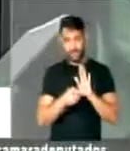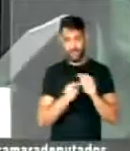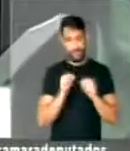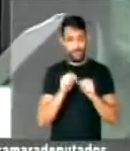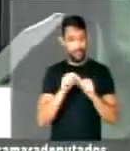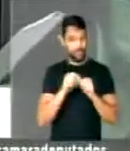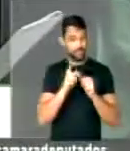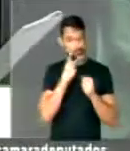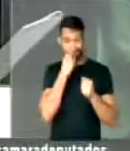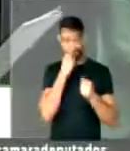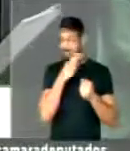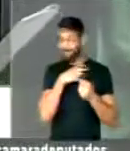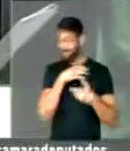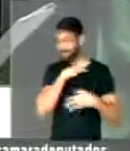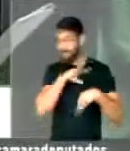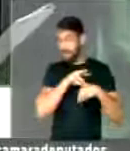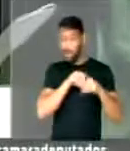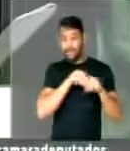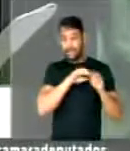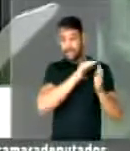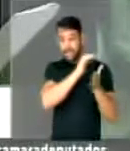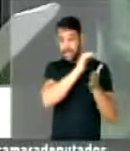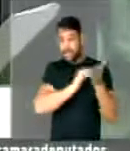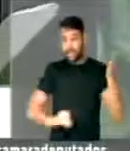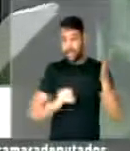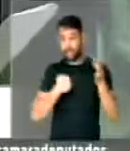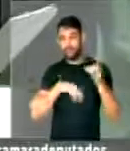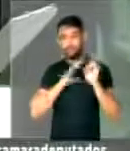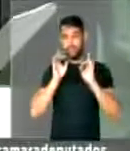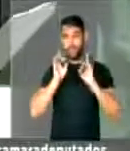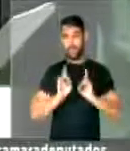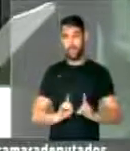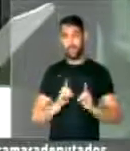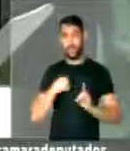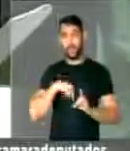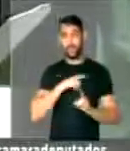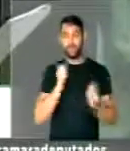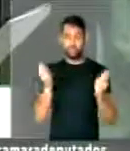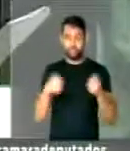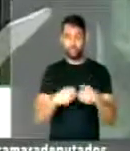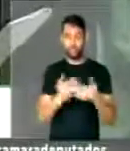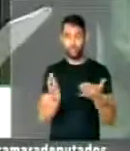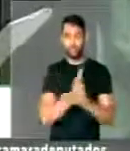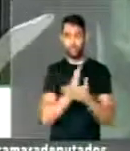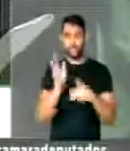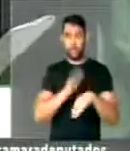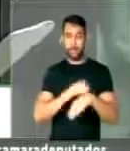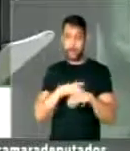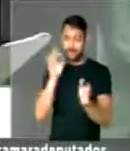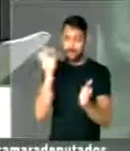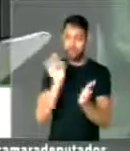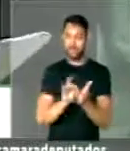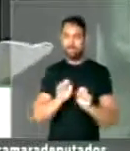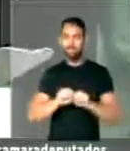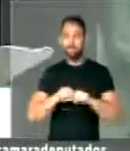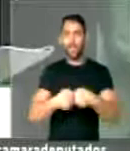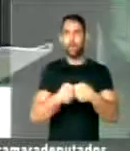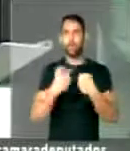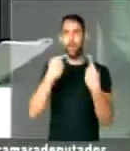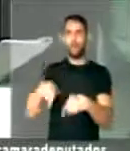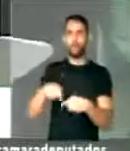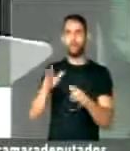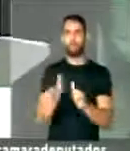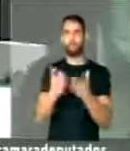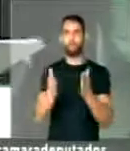tsunami. Joga para fora o que nos permitiu ser mais efetivos na luta contra a